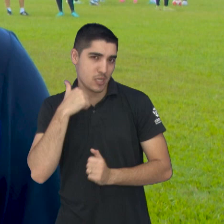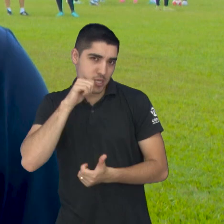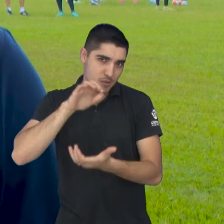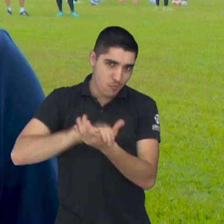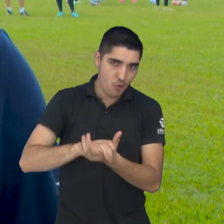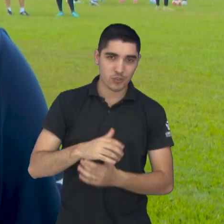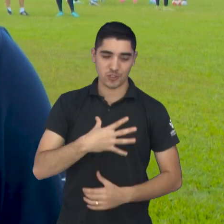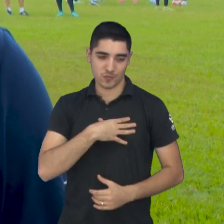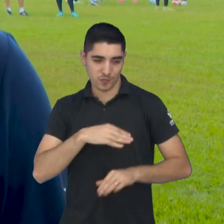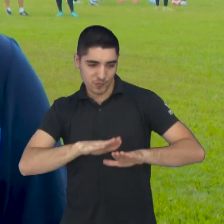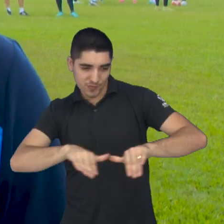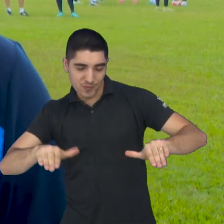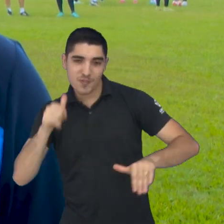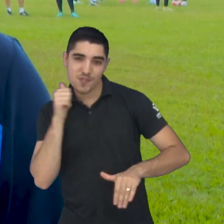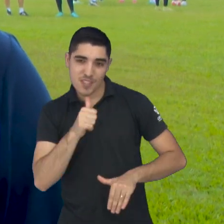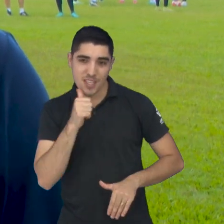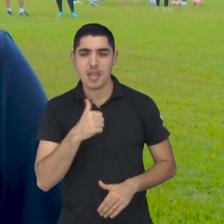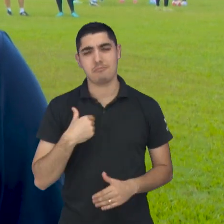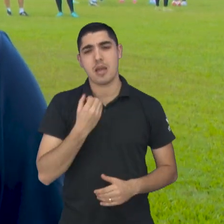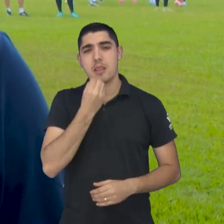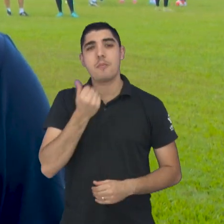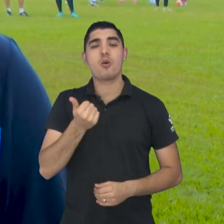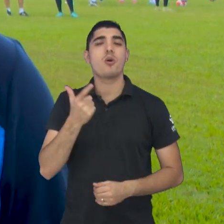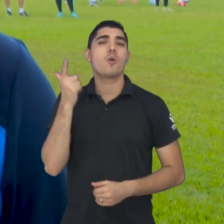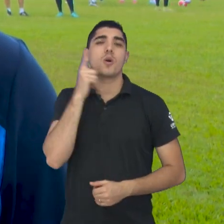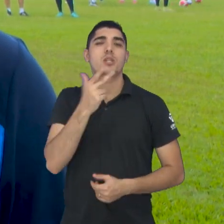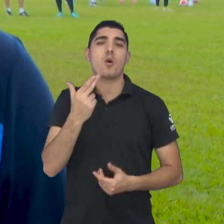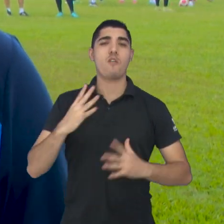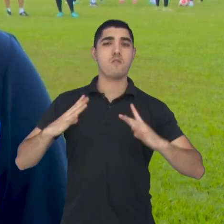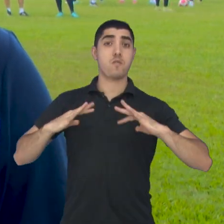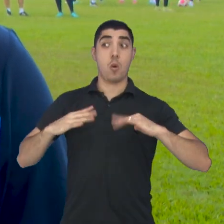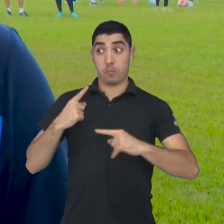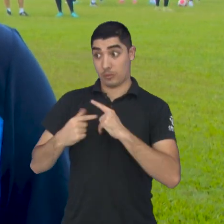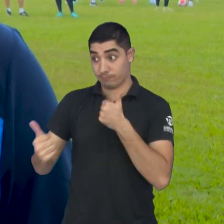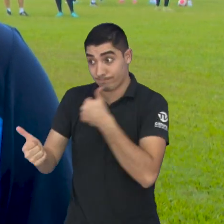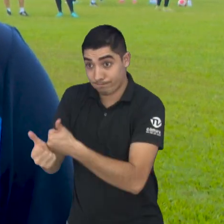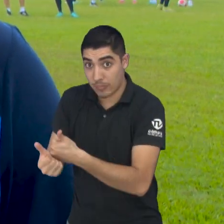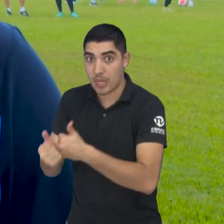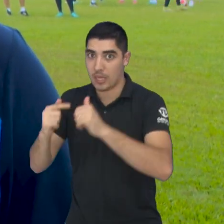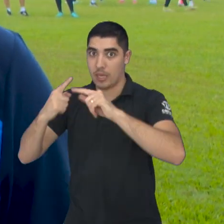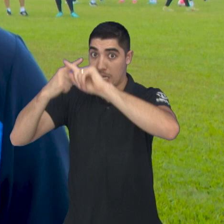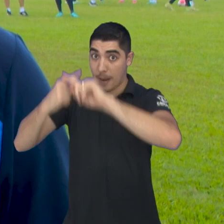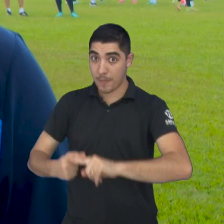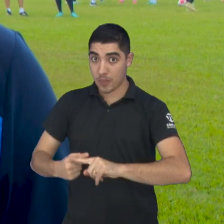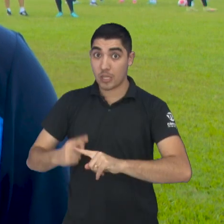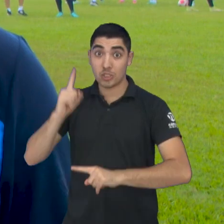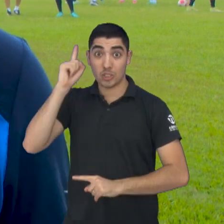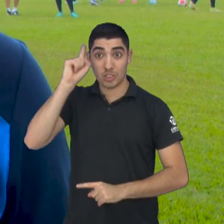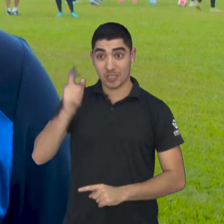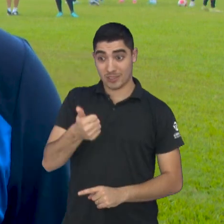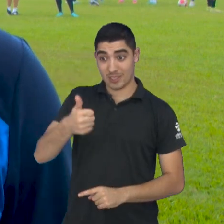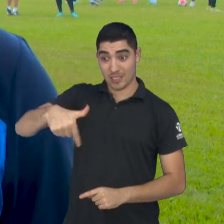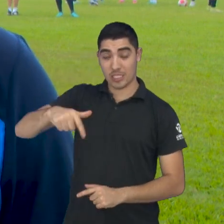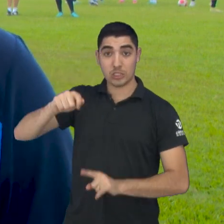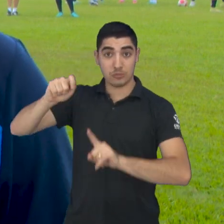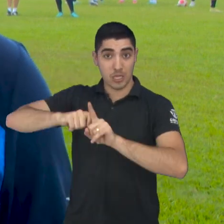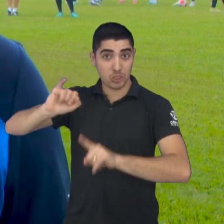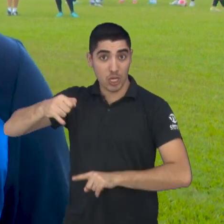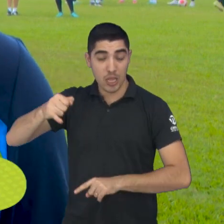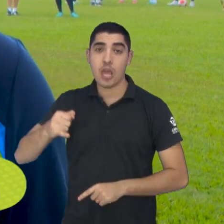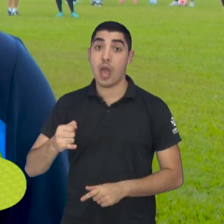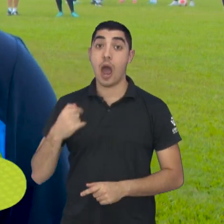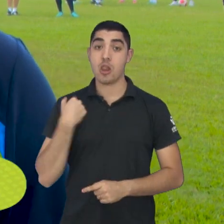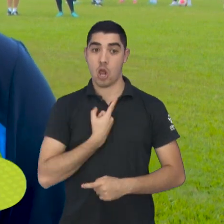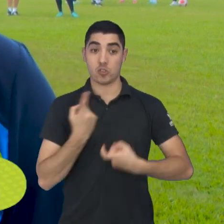mesmo falou, né? Foi uma mini folga, porque o campeonato já está perto, né? É dia 17 de janeiro. E aí a gente voltou depois do Natal,